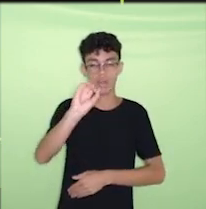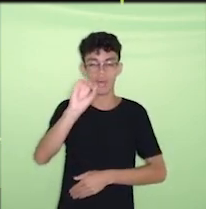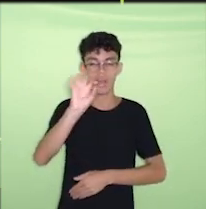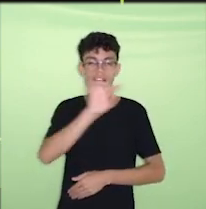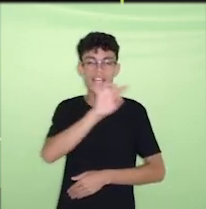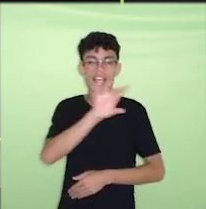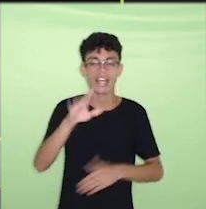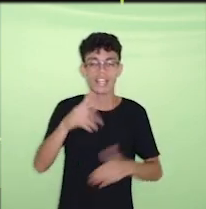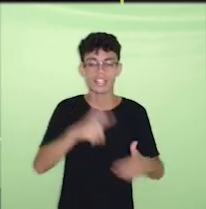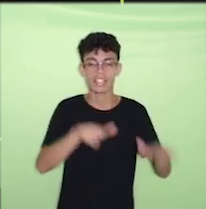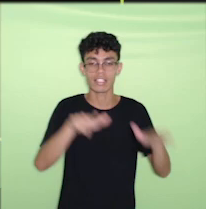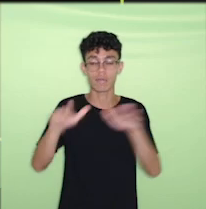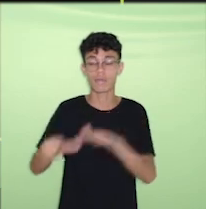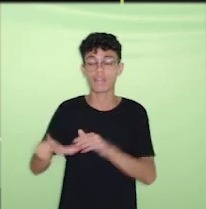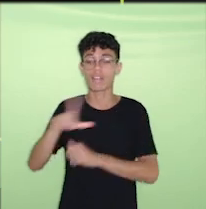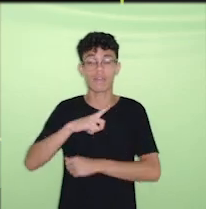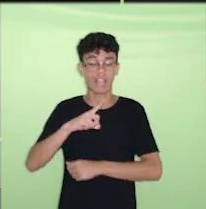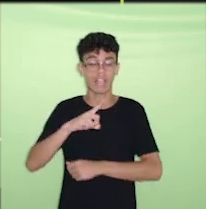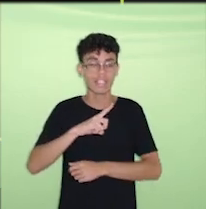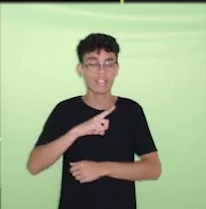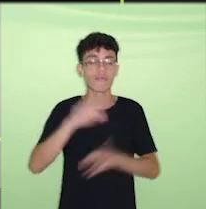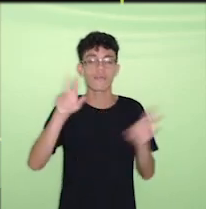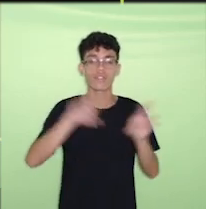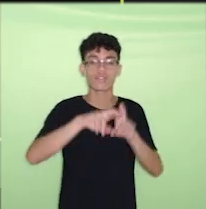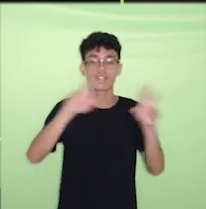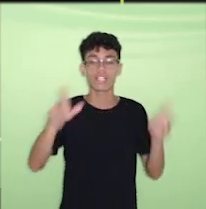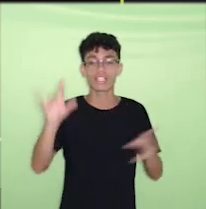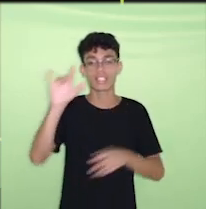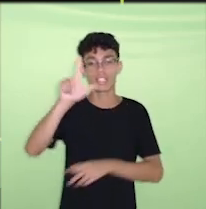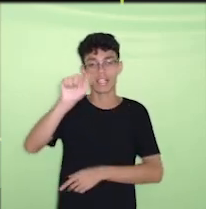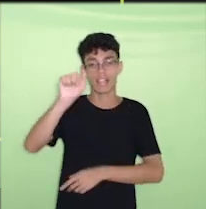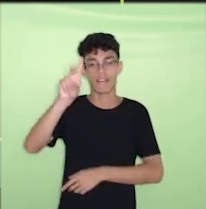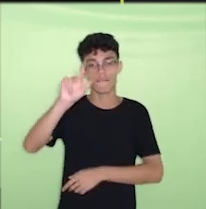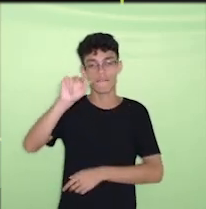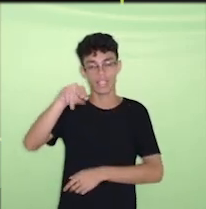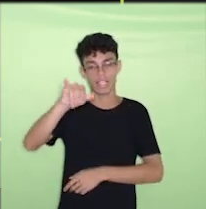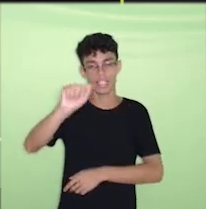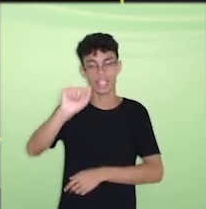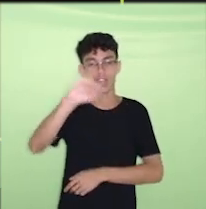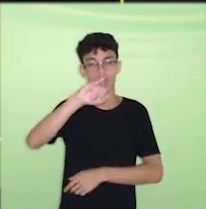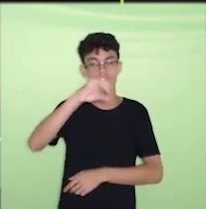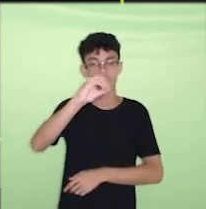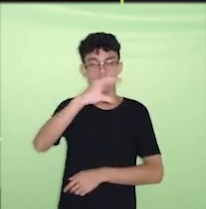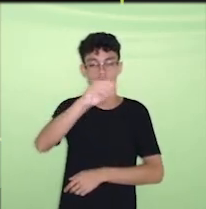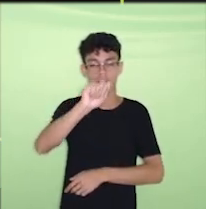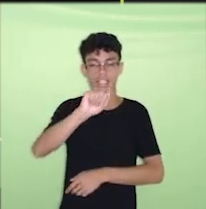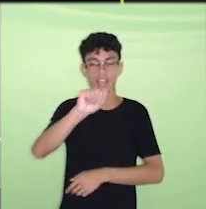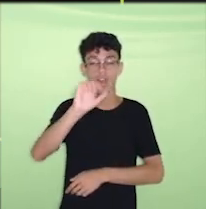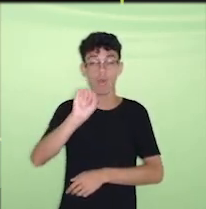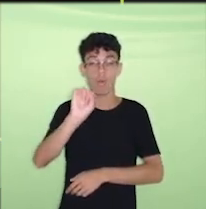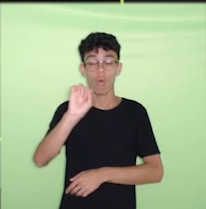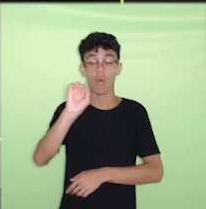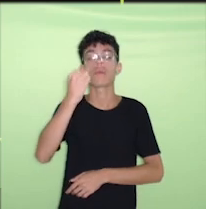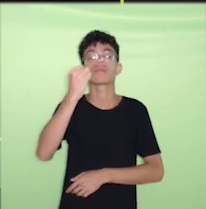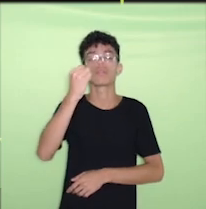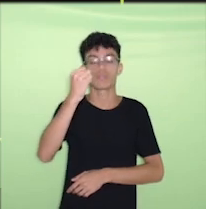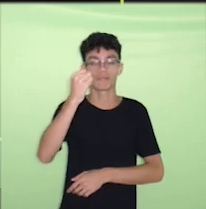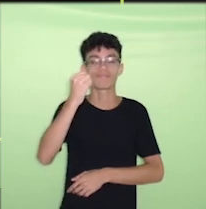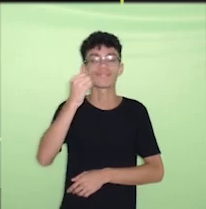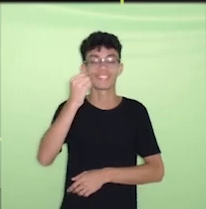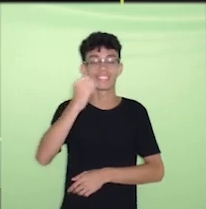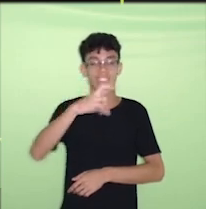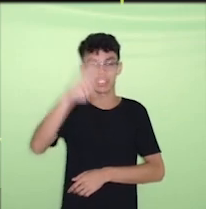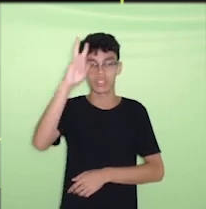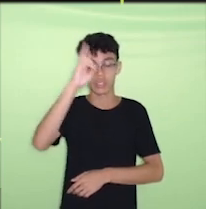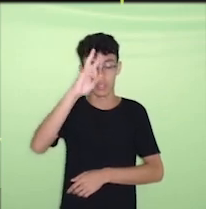semana, uma peça com a direção da Lavínia, do Joca, e assim vamos até completar o ciclo dessas 8 peças de dramaturgia,